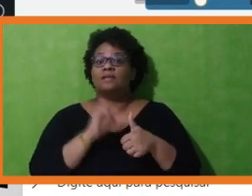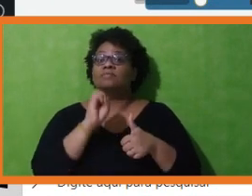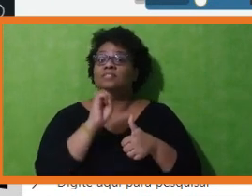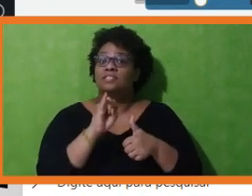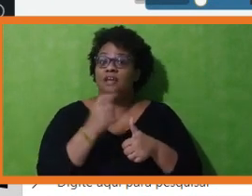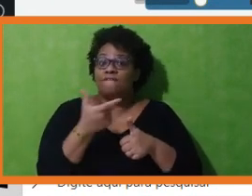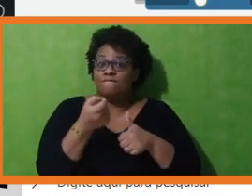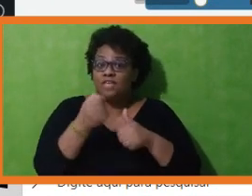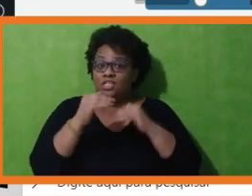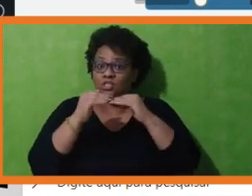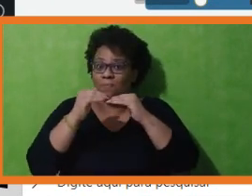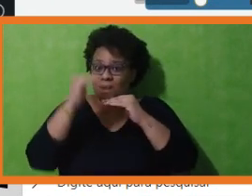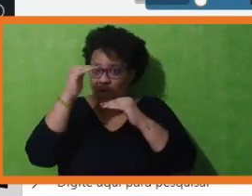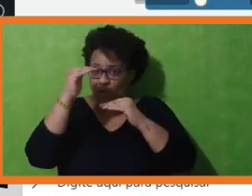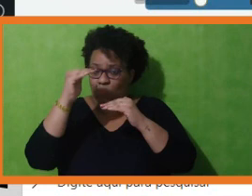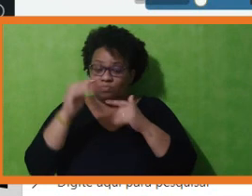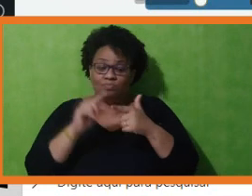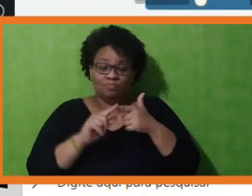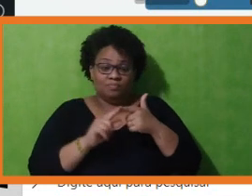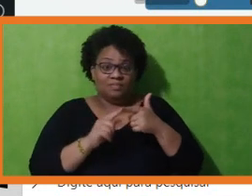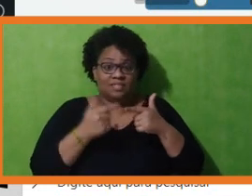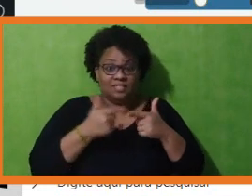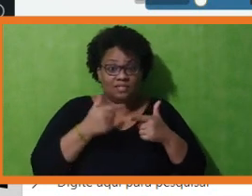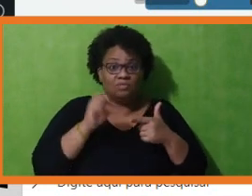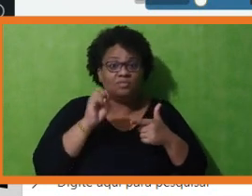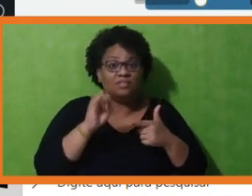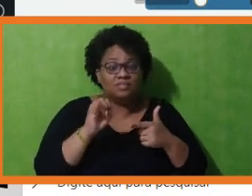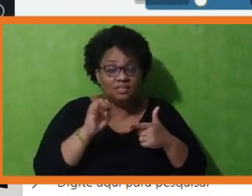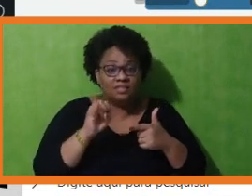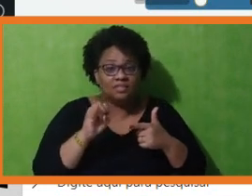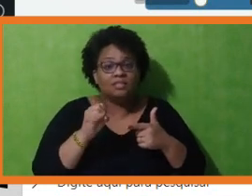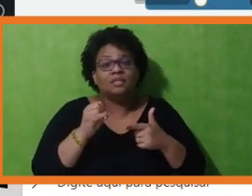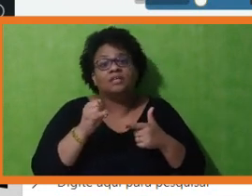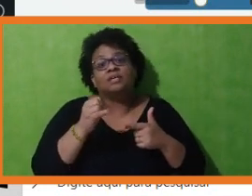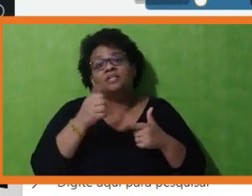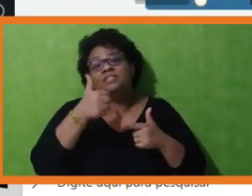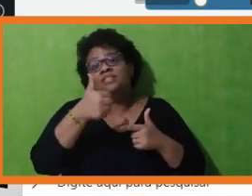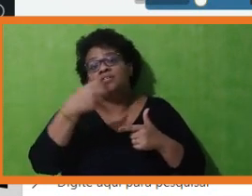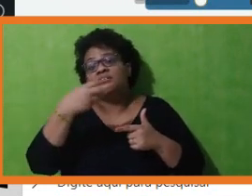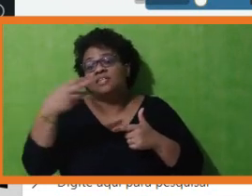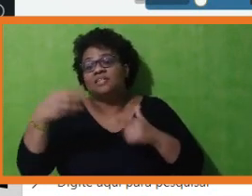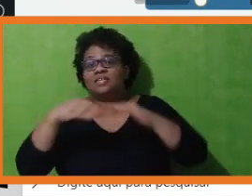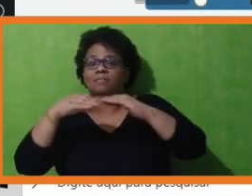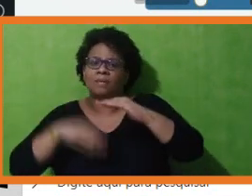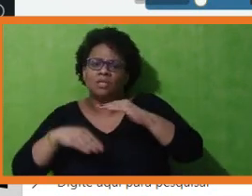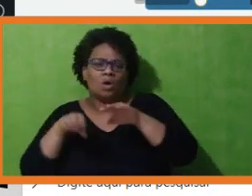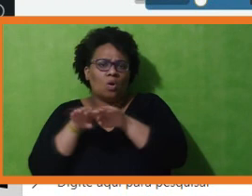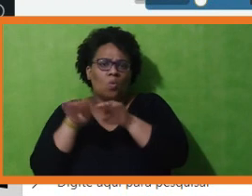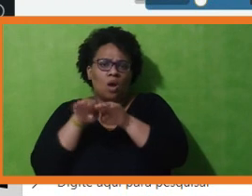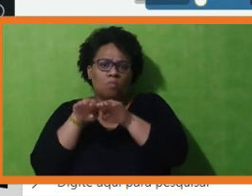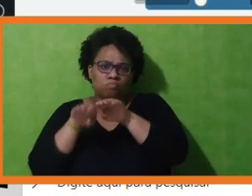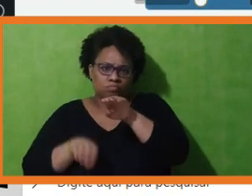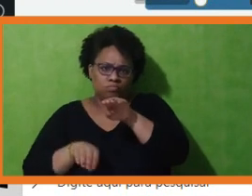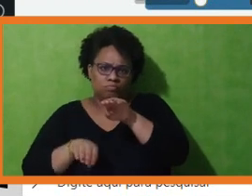a primeira condição, que é estar maior do que 20. A segunda condição, que é estar menor ou igual que